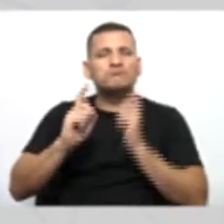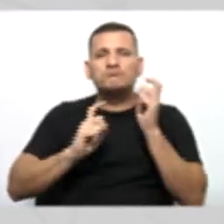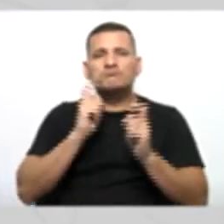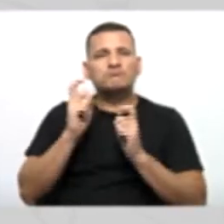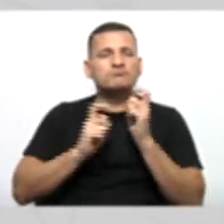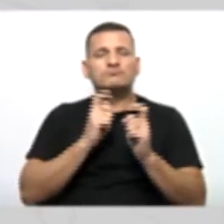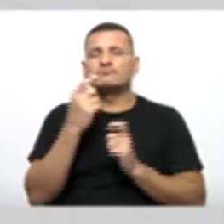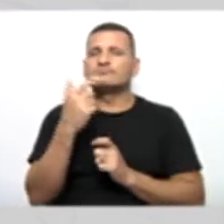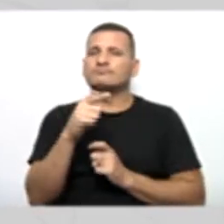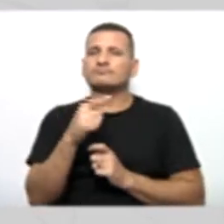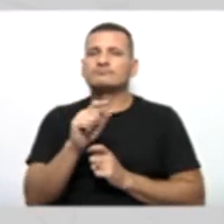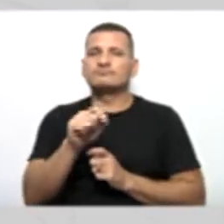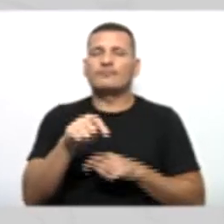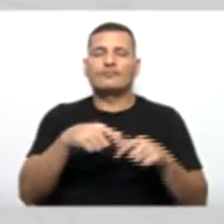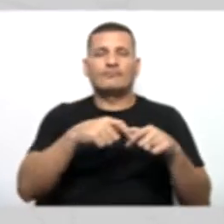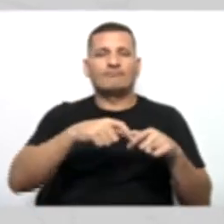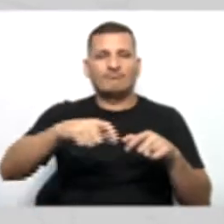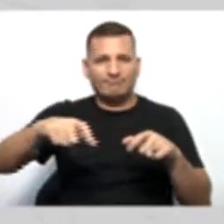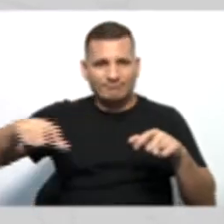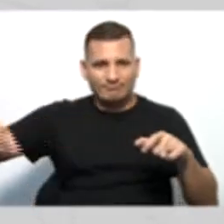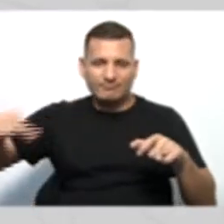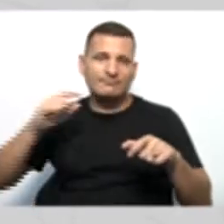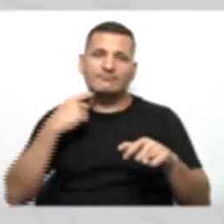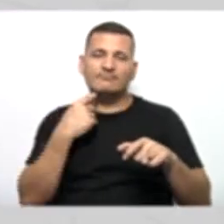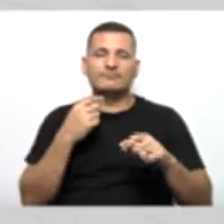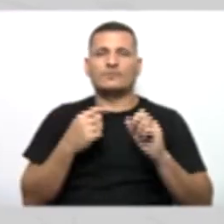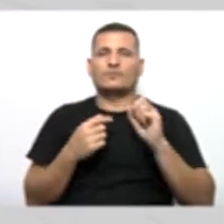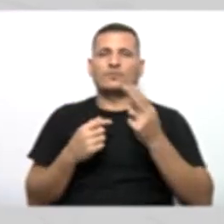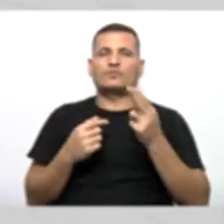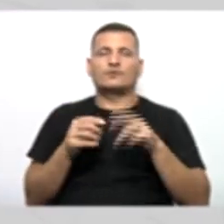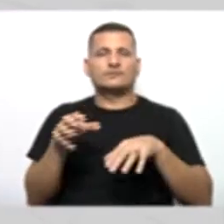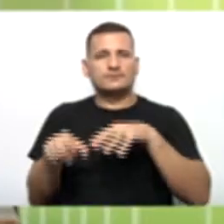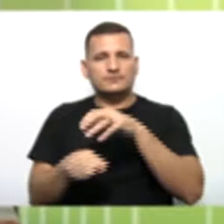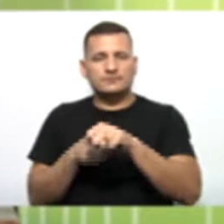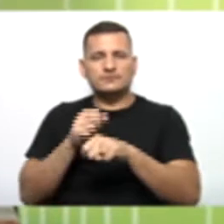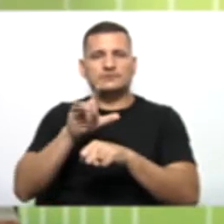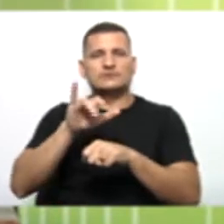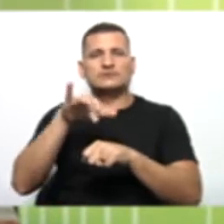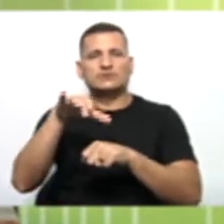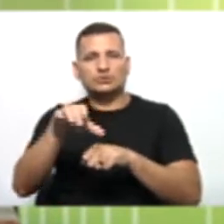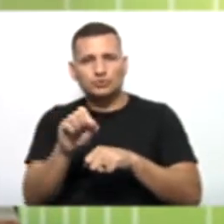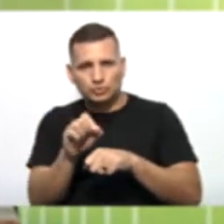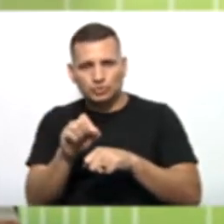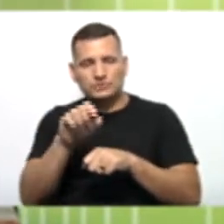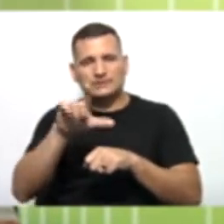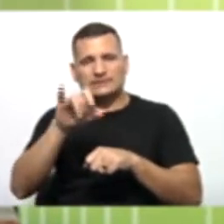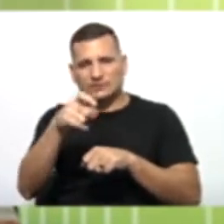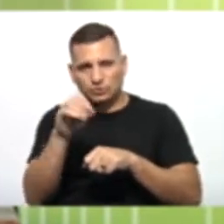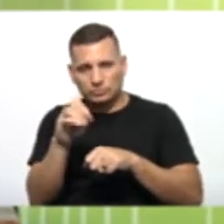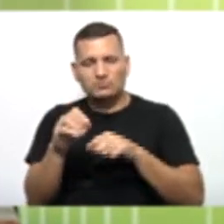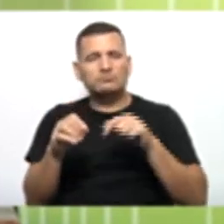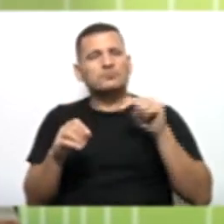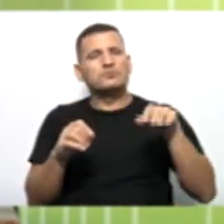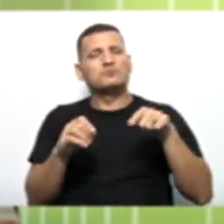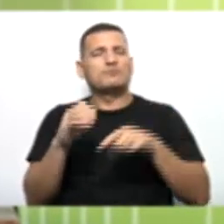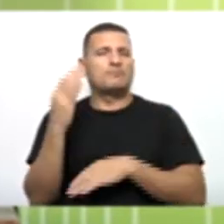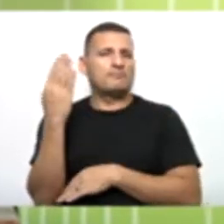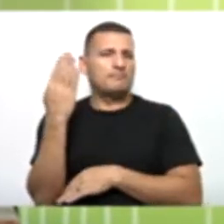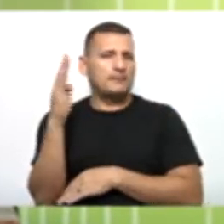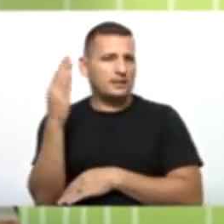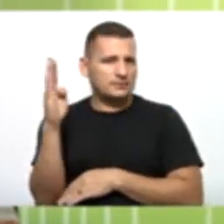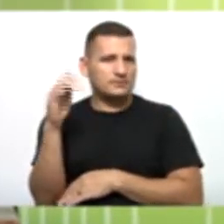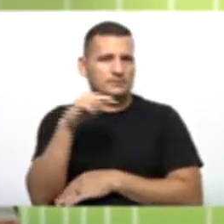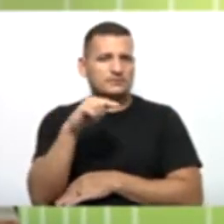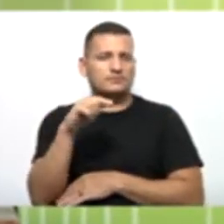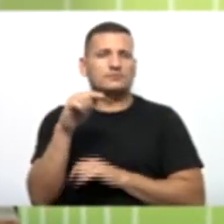com rede de esgoto, não se preocupavam com coleta de lixo, eles podiam utilizar madeira sem se preocupar